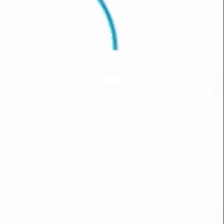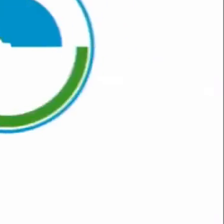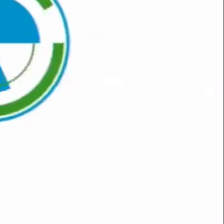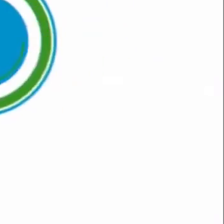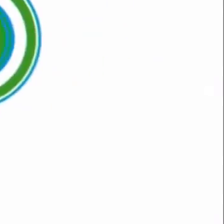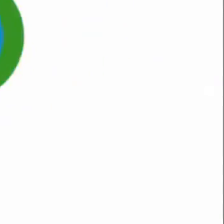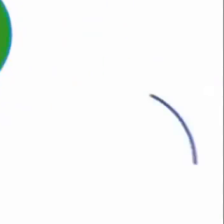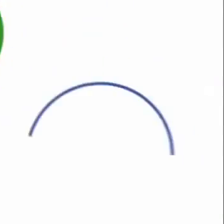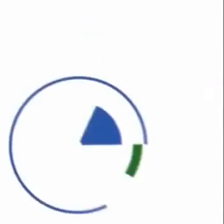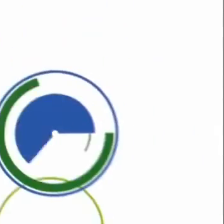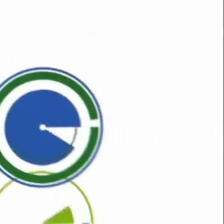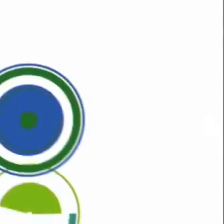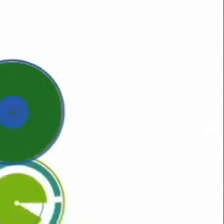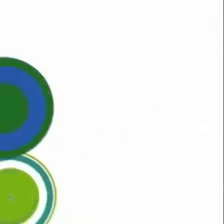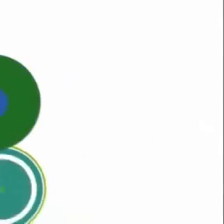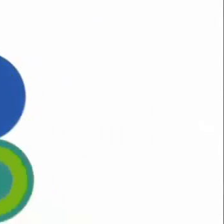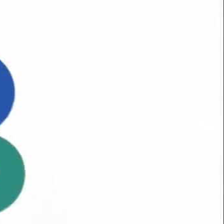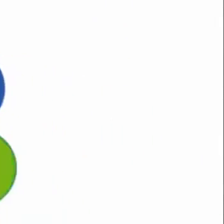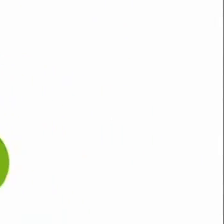E aí